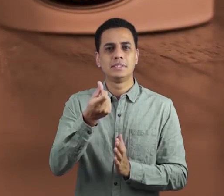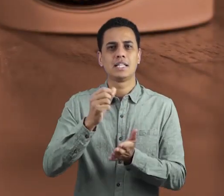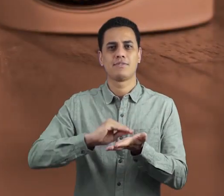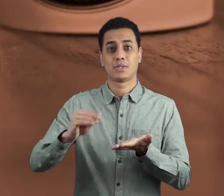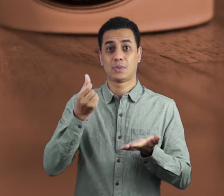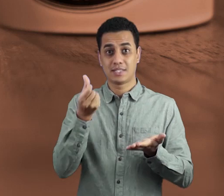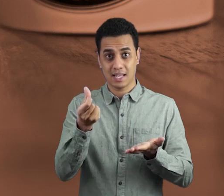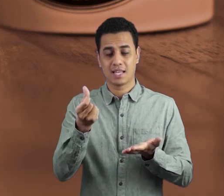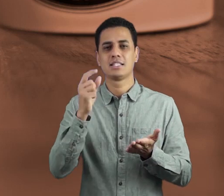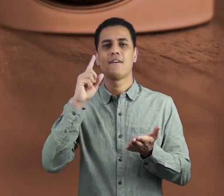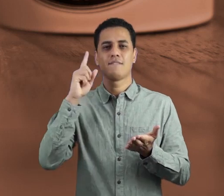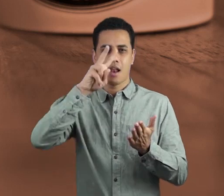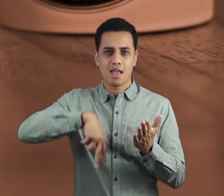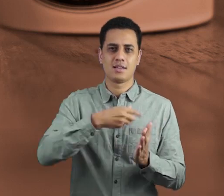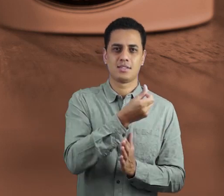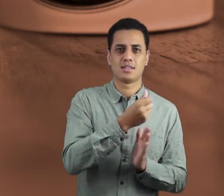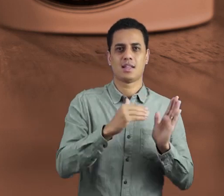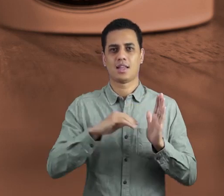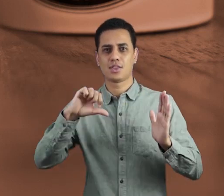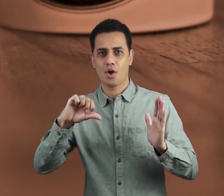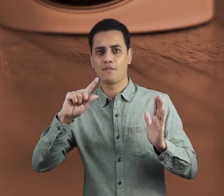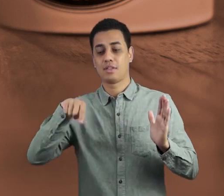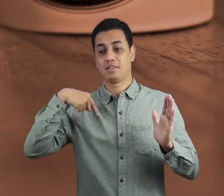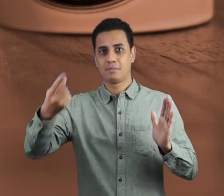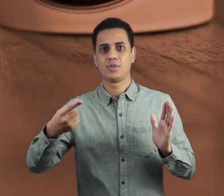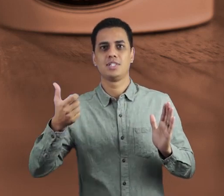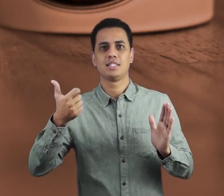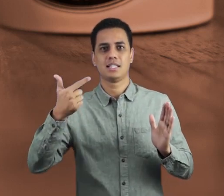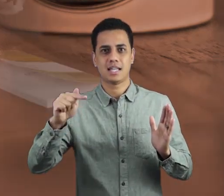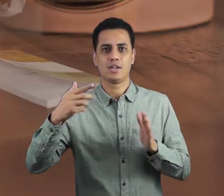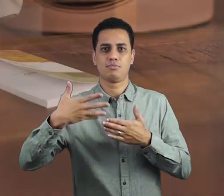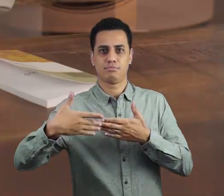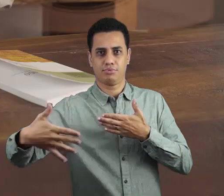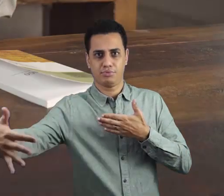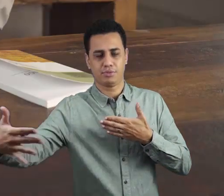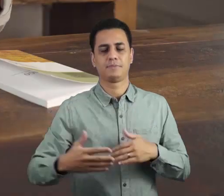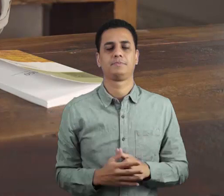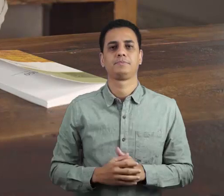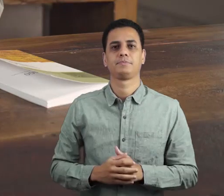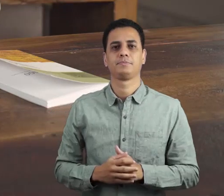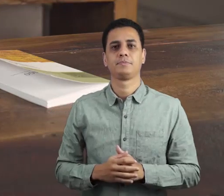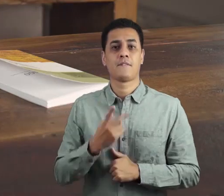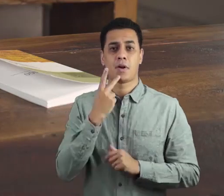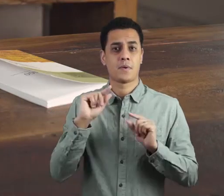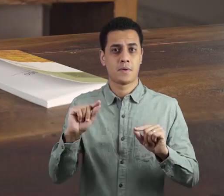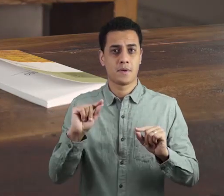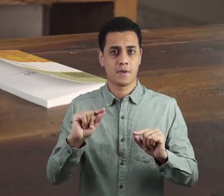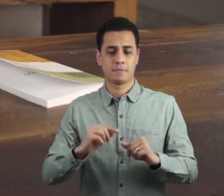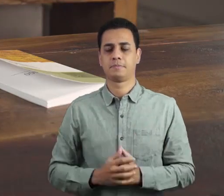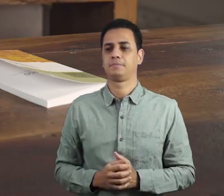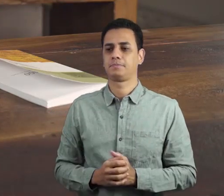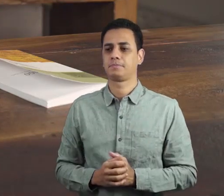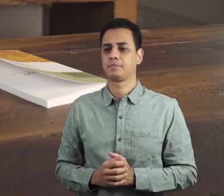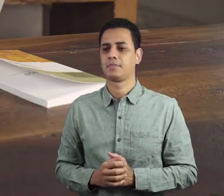fato, a piedade com o contentamento é grande fonte de lucro. Ele vai falar sobre dinheiro aqui. É interessante ele